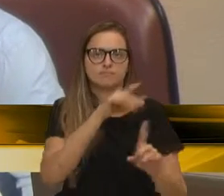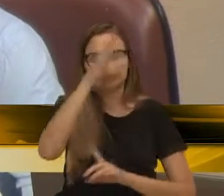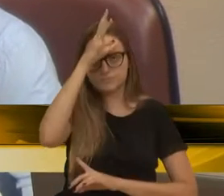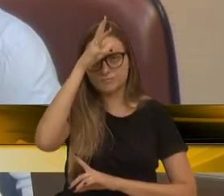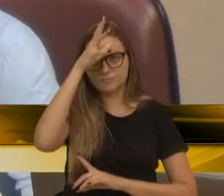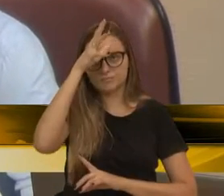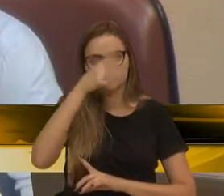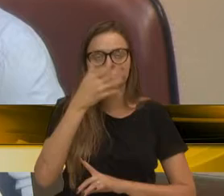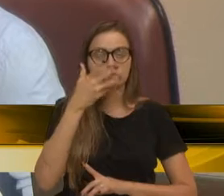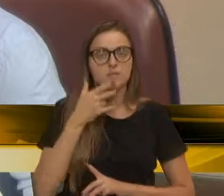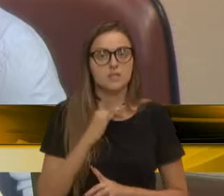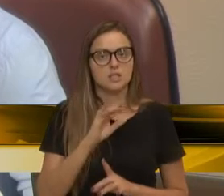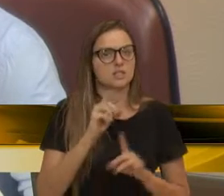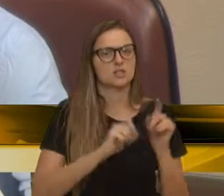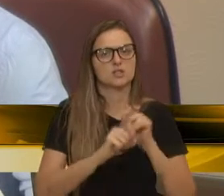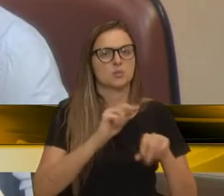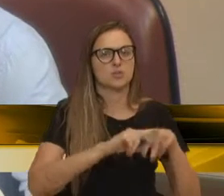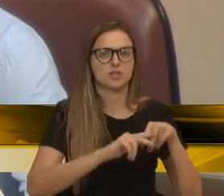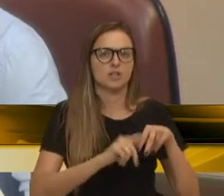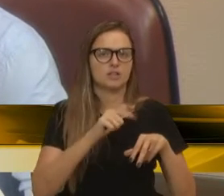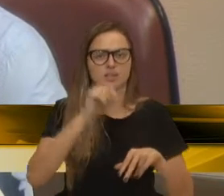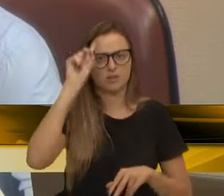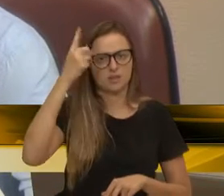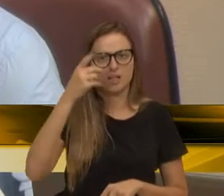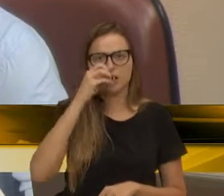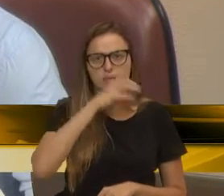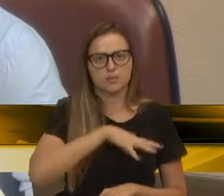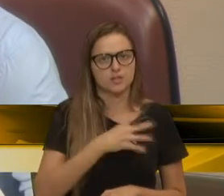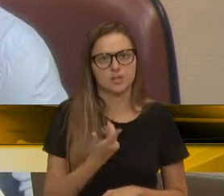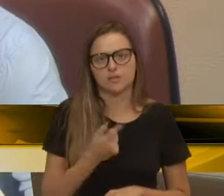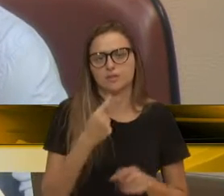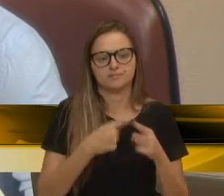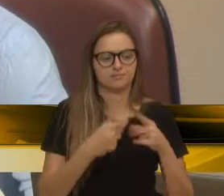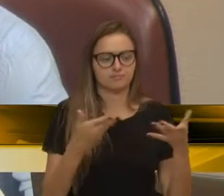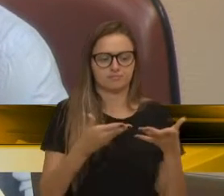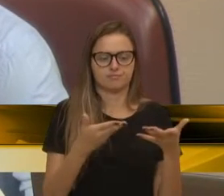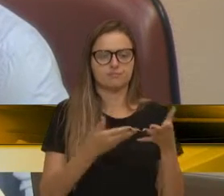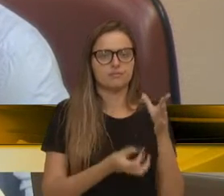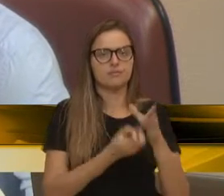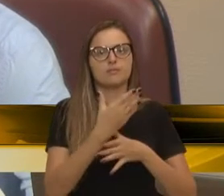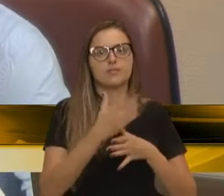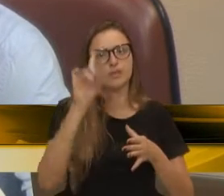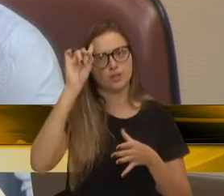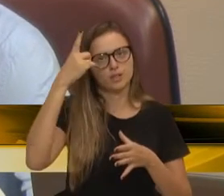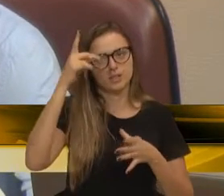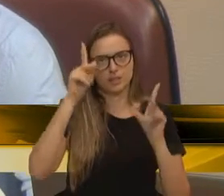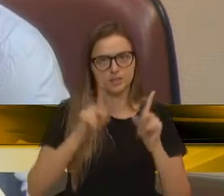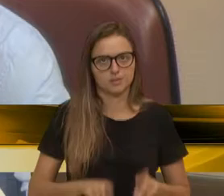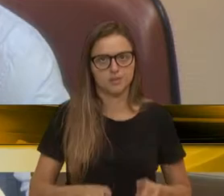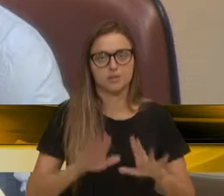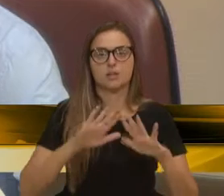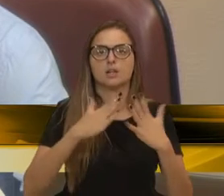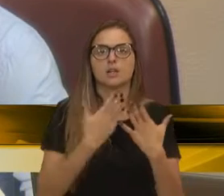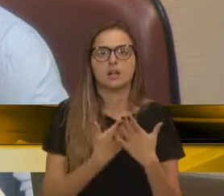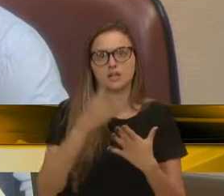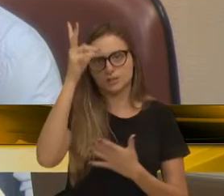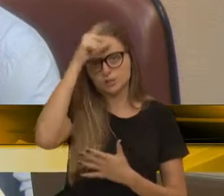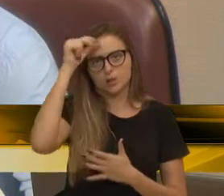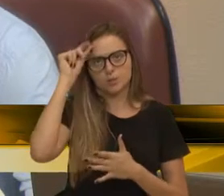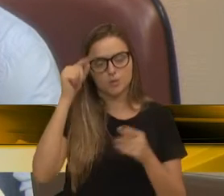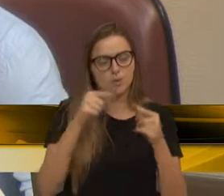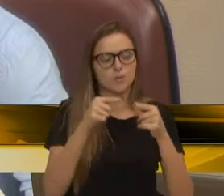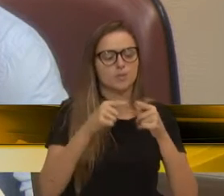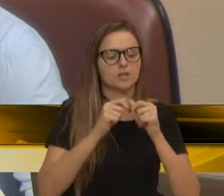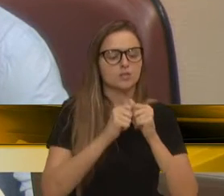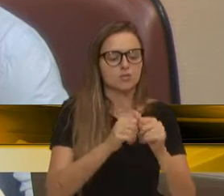gênero e idéia absurda aliás e que infelizmente se plantou no imaginário popular a escola pública aliada da família